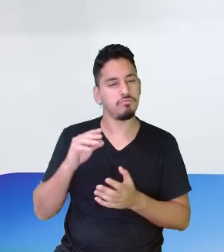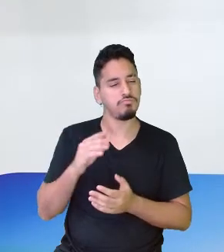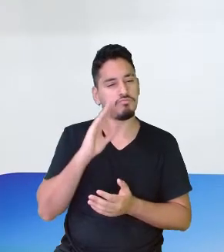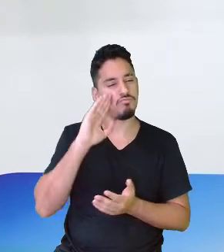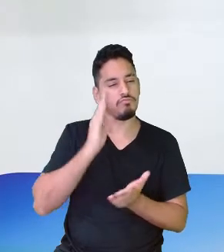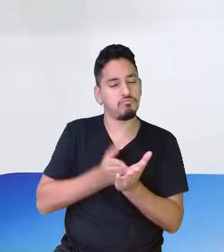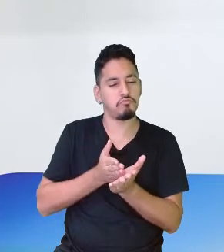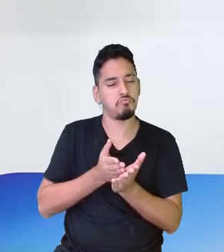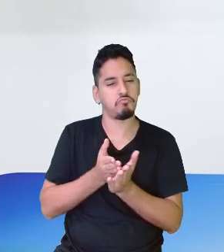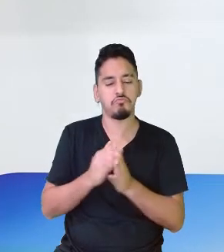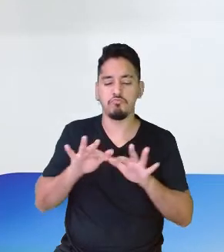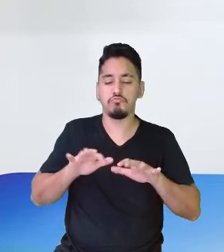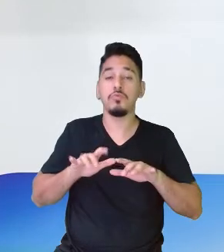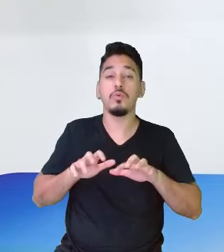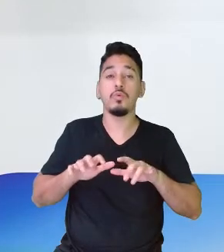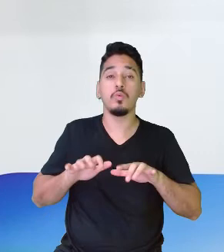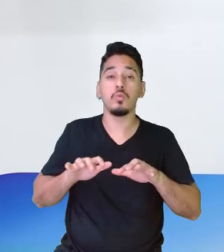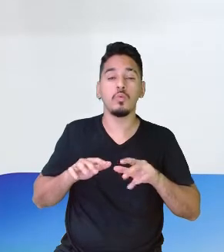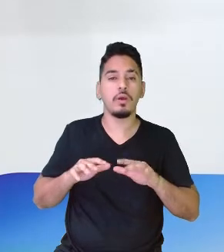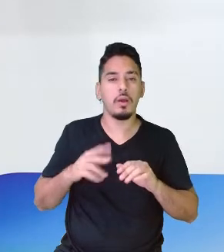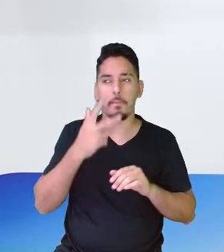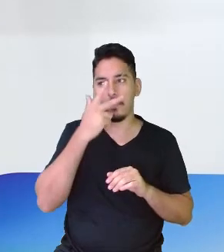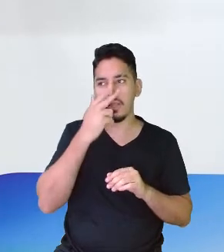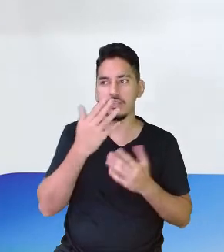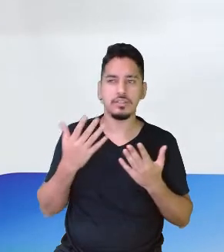na ação que executa. Ele parece,